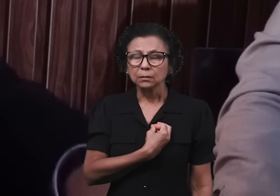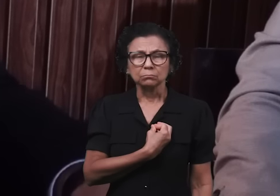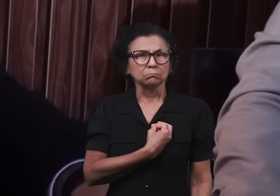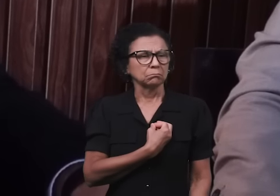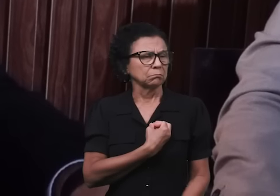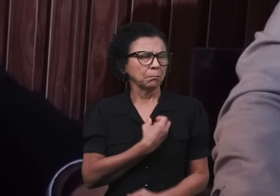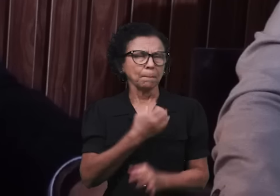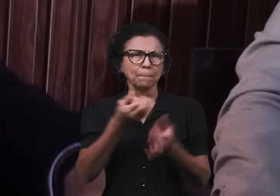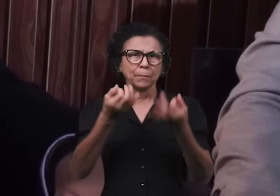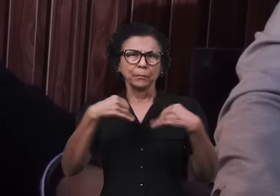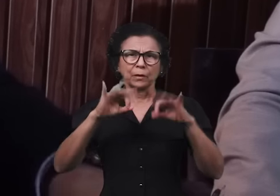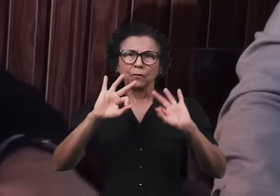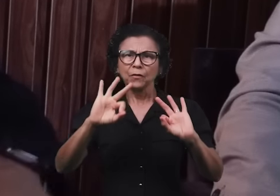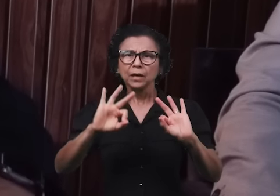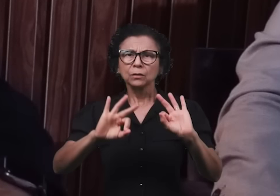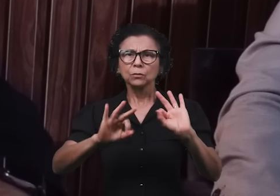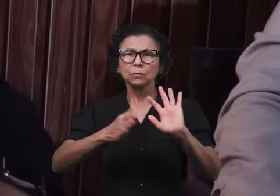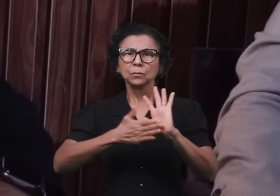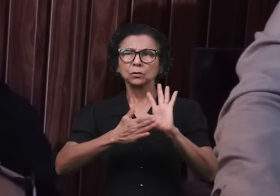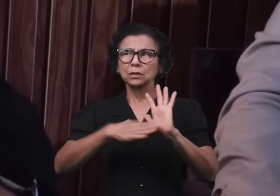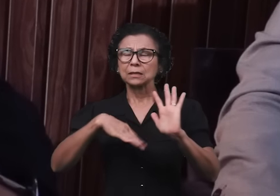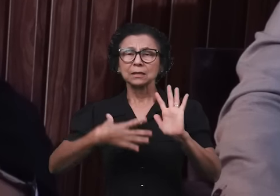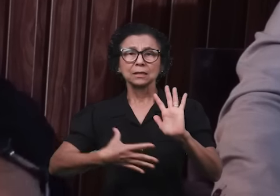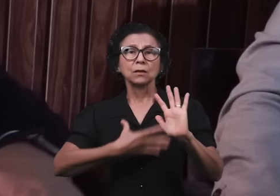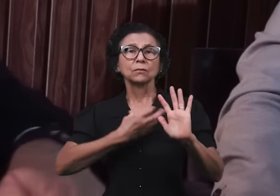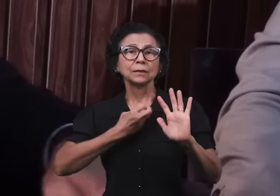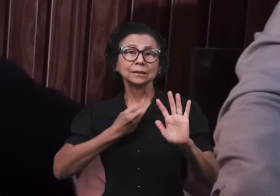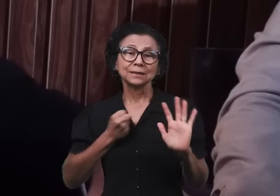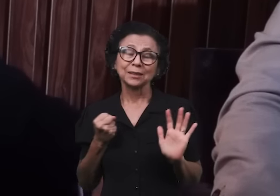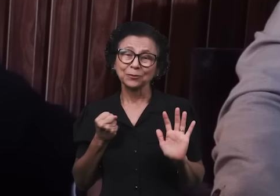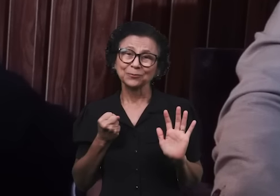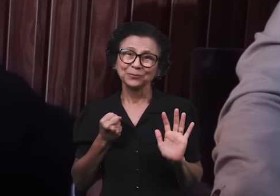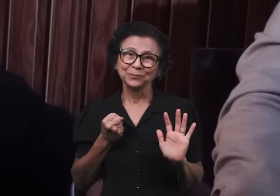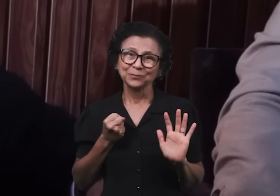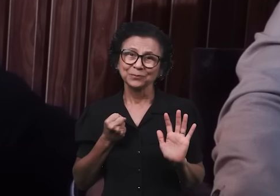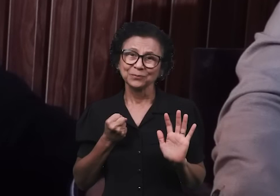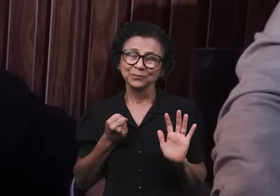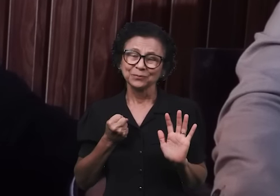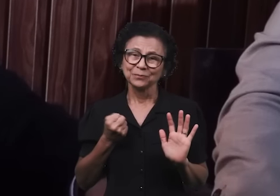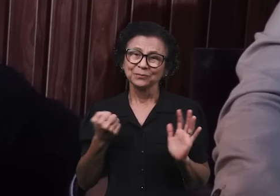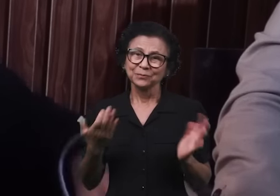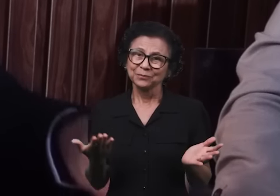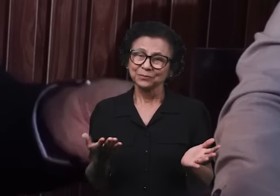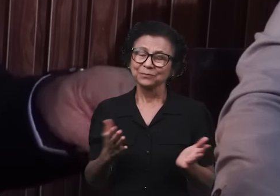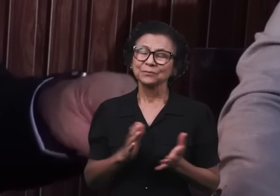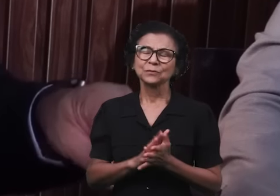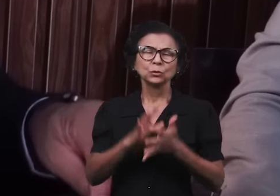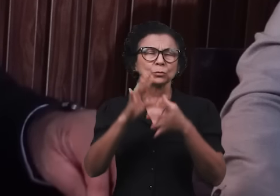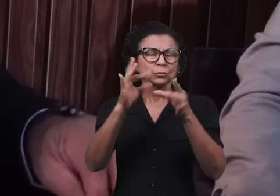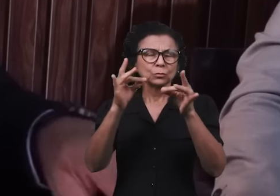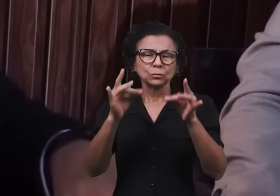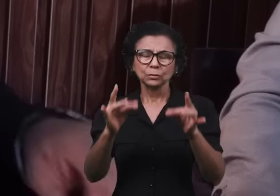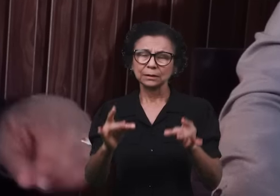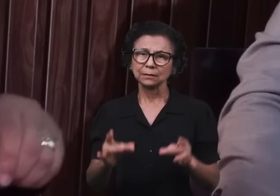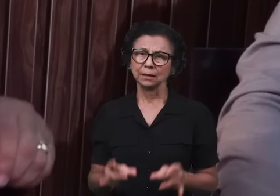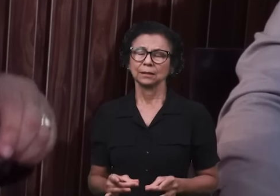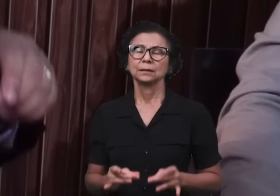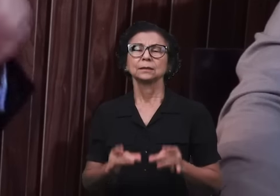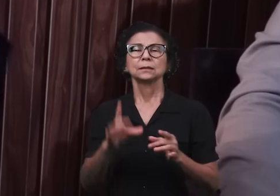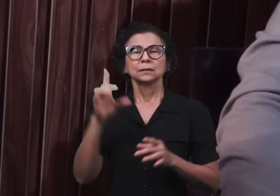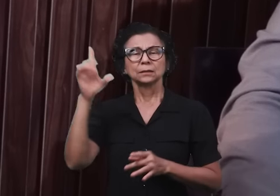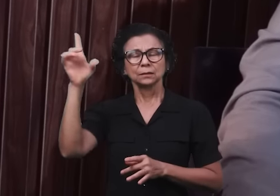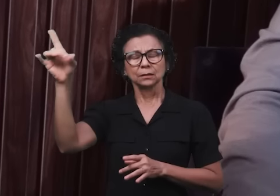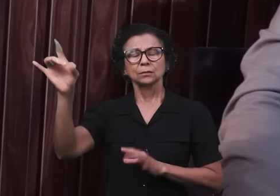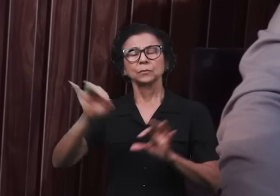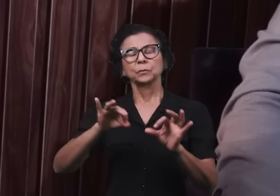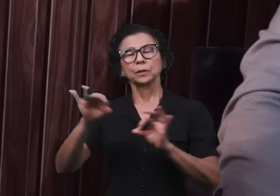do projeto, o projeto feito por Deus, ele foi executado por Deus, nos seus mínimos detalhes.